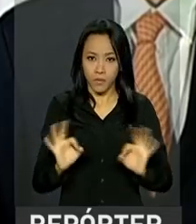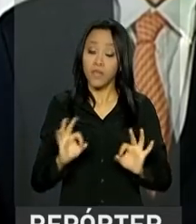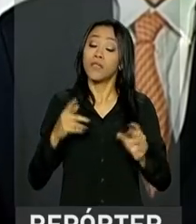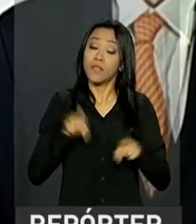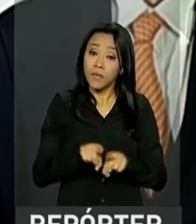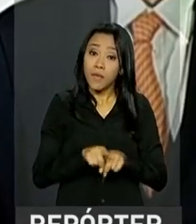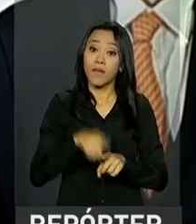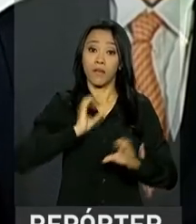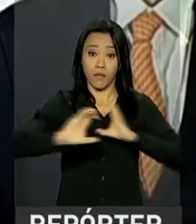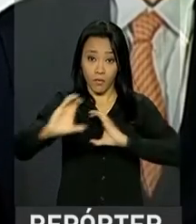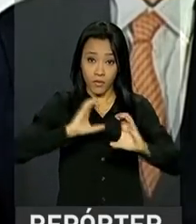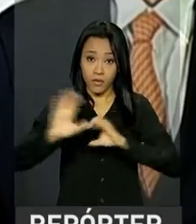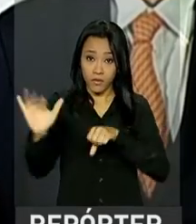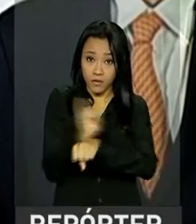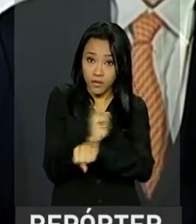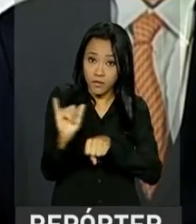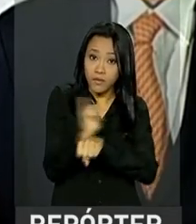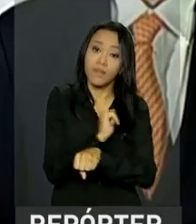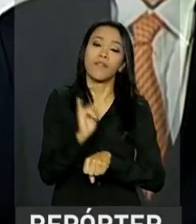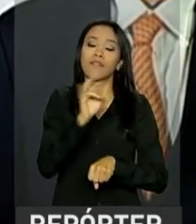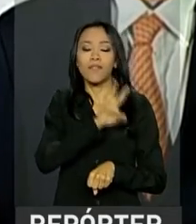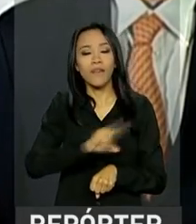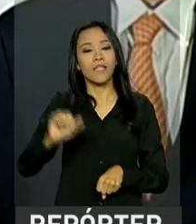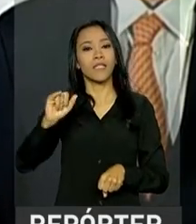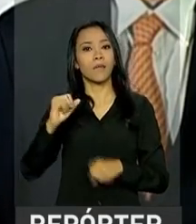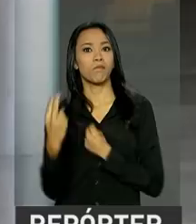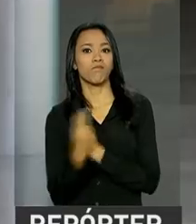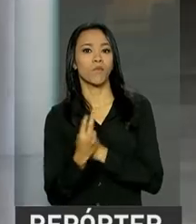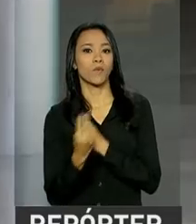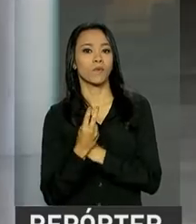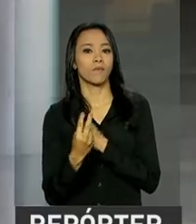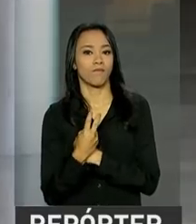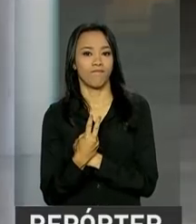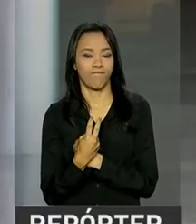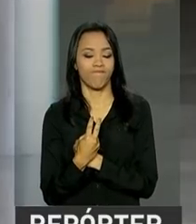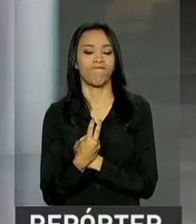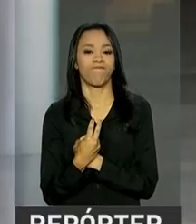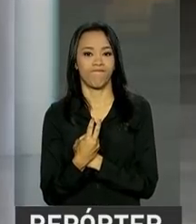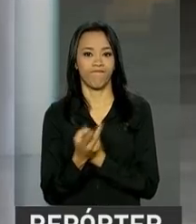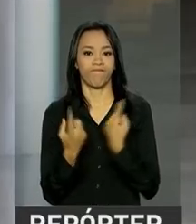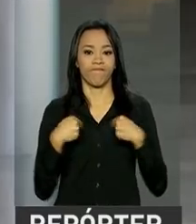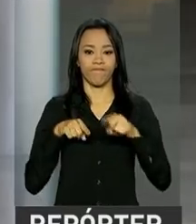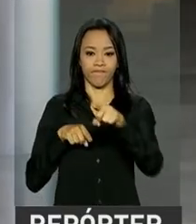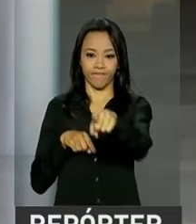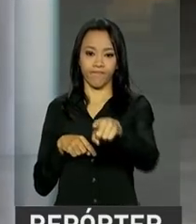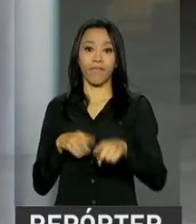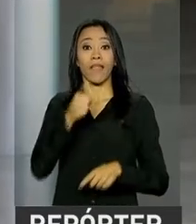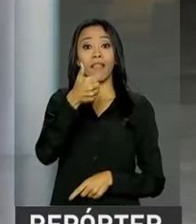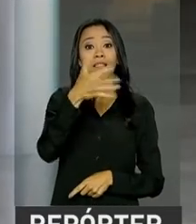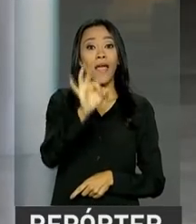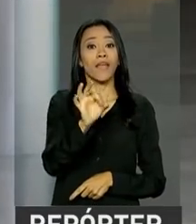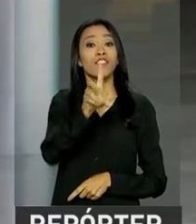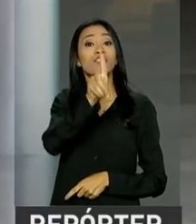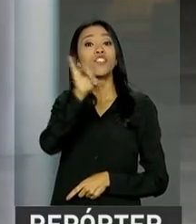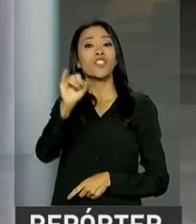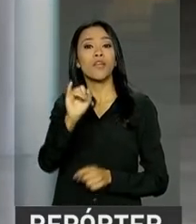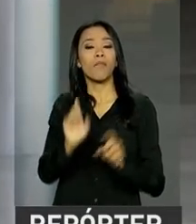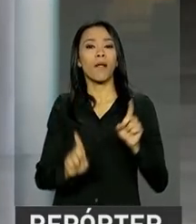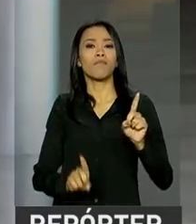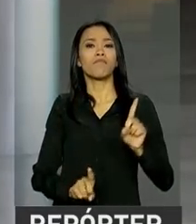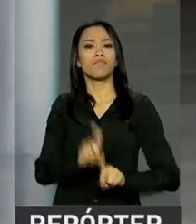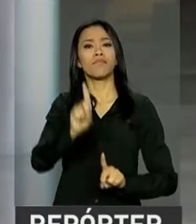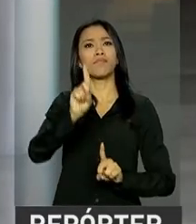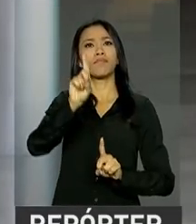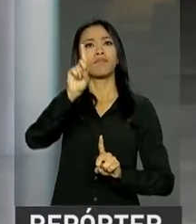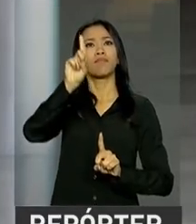comunicações estratégicas ela estarão blindadas o satélite vai levar dez dias para chegar à sua posição na